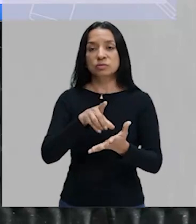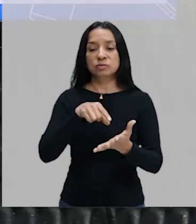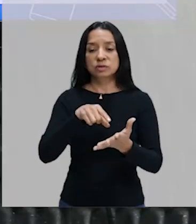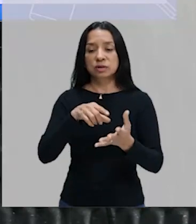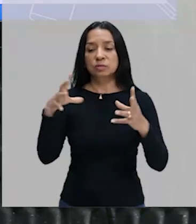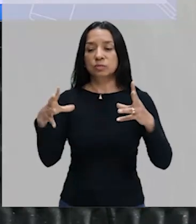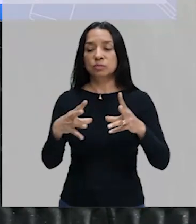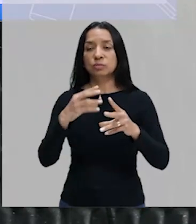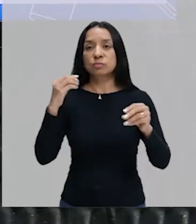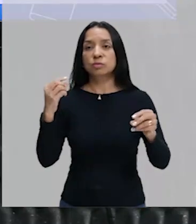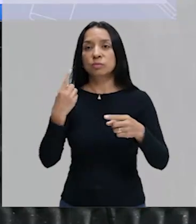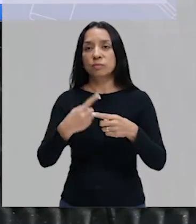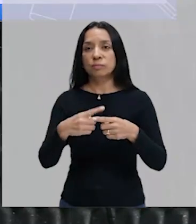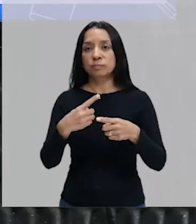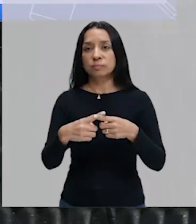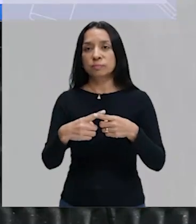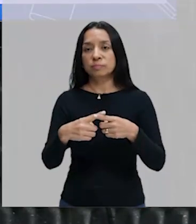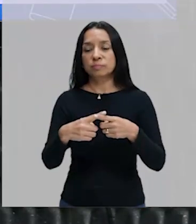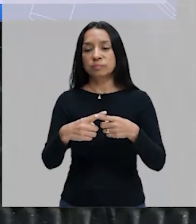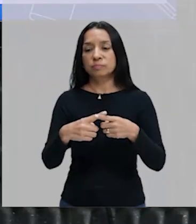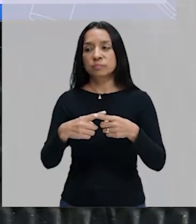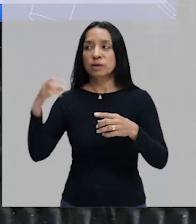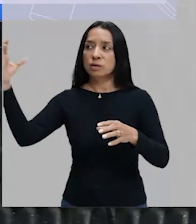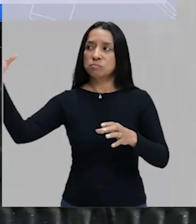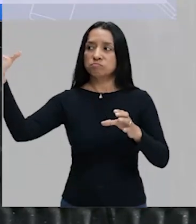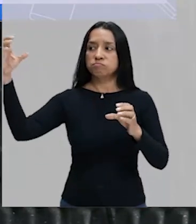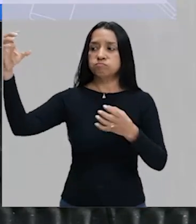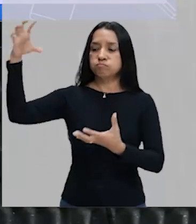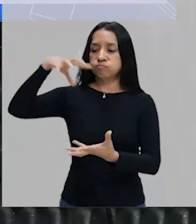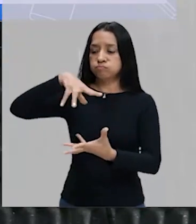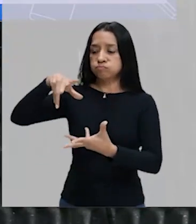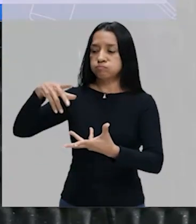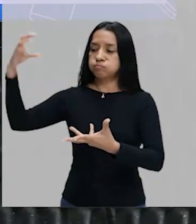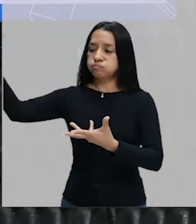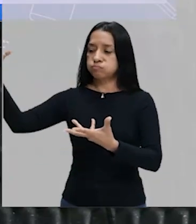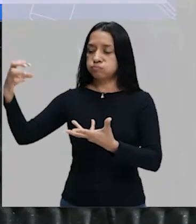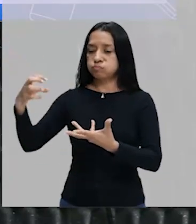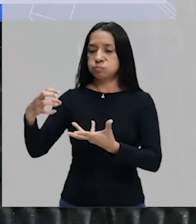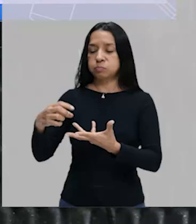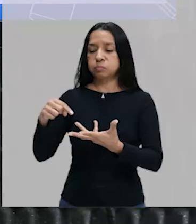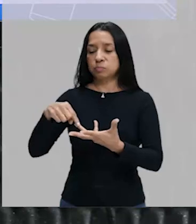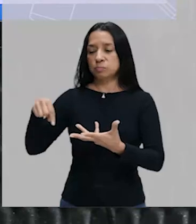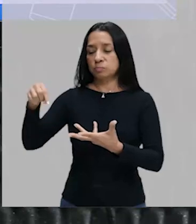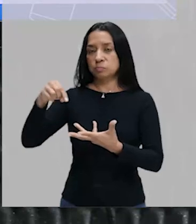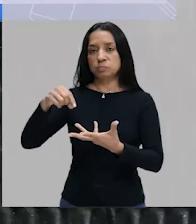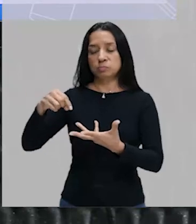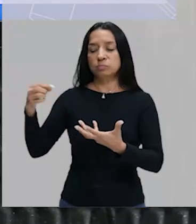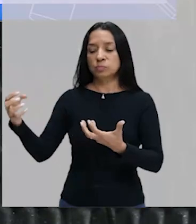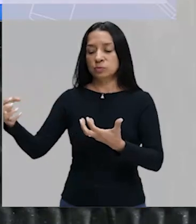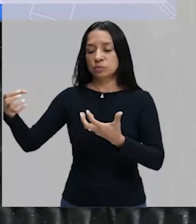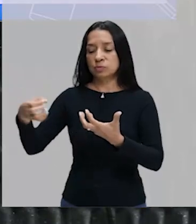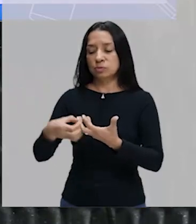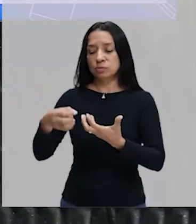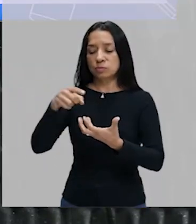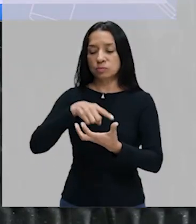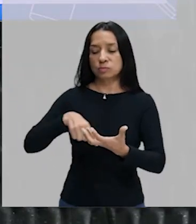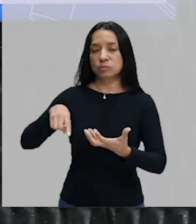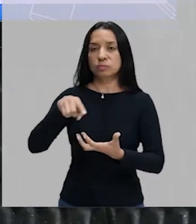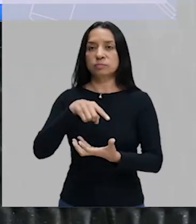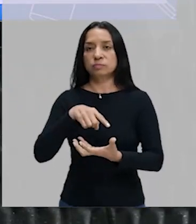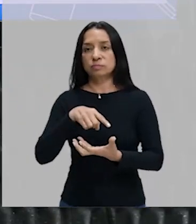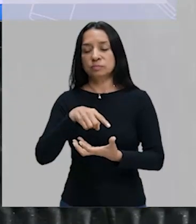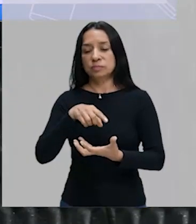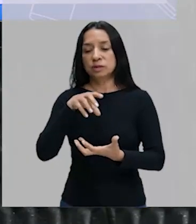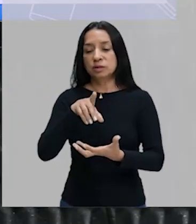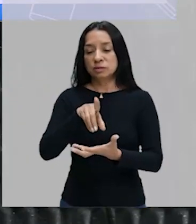teriam desaparecido por conta da queda de um grande asteroide, né, que foi ali, que se chocou contra o nosso planeta.